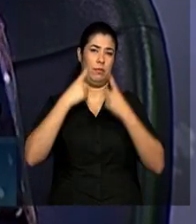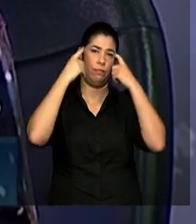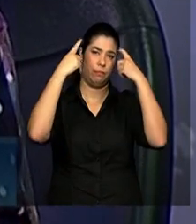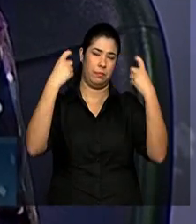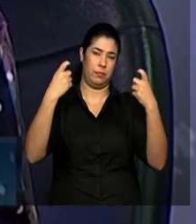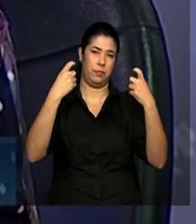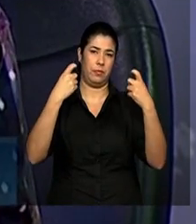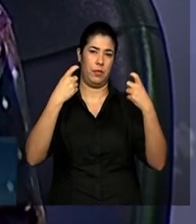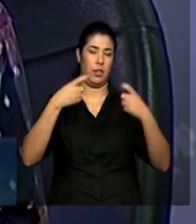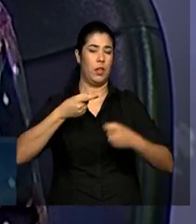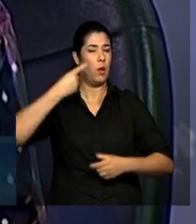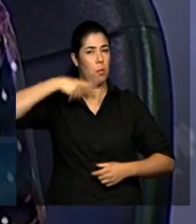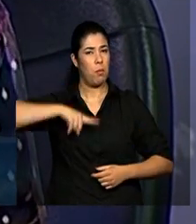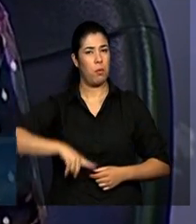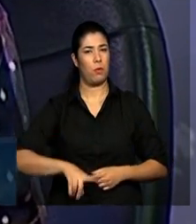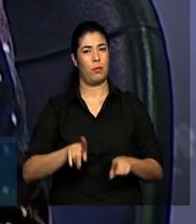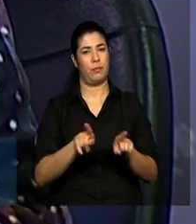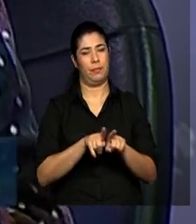aprofunda